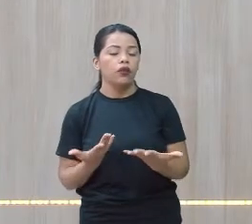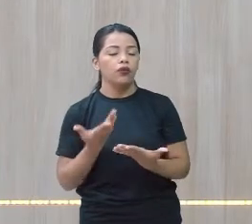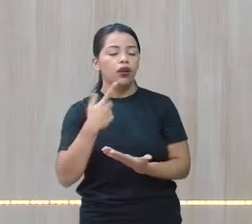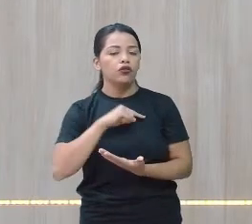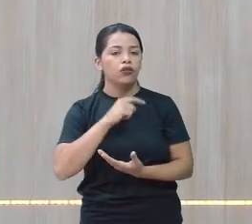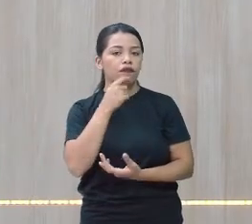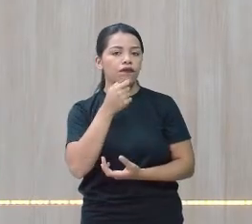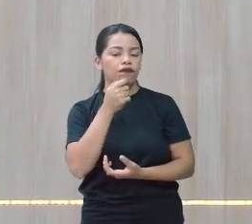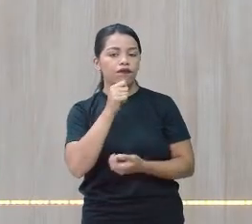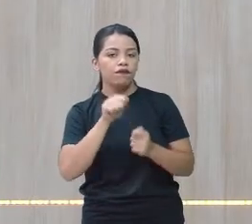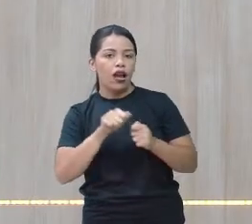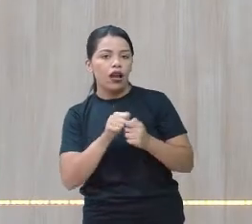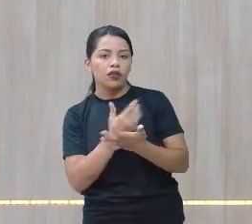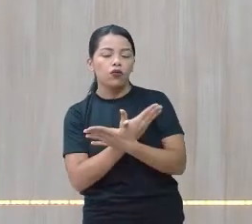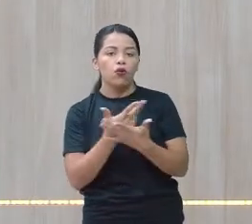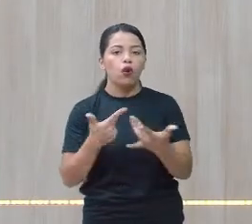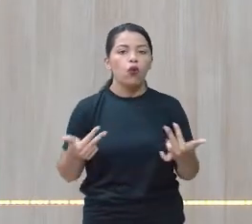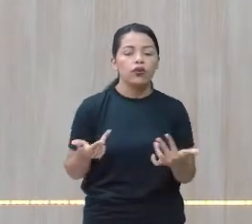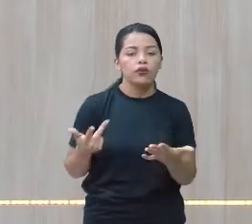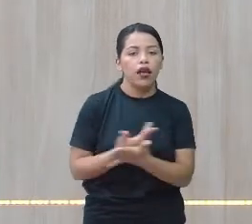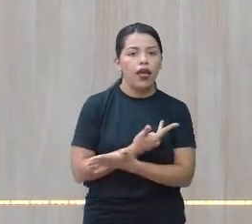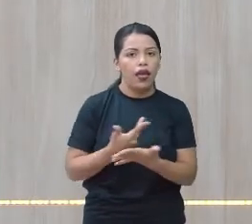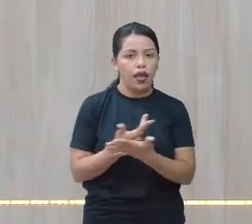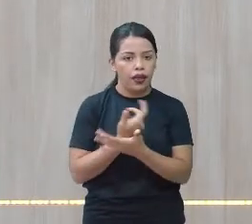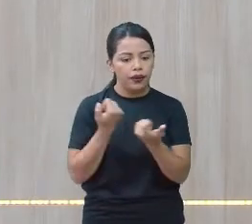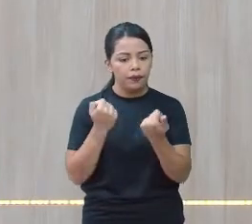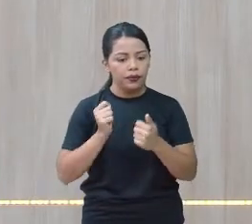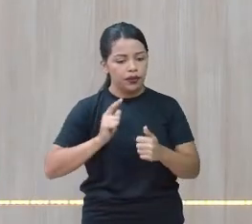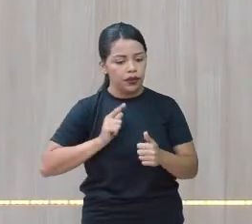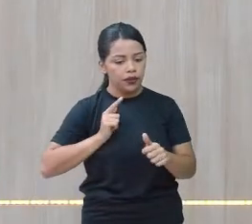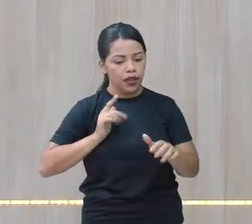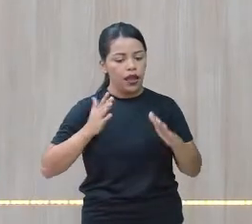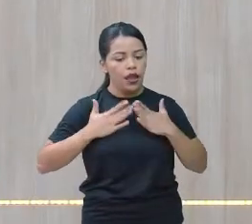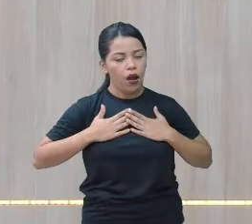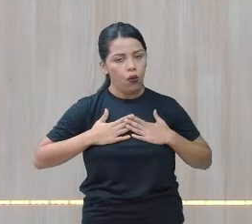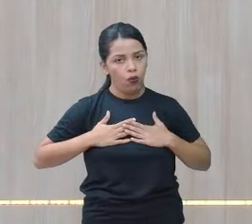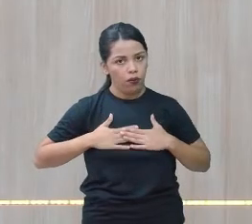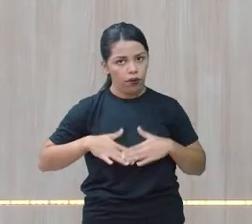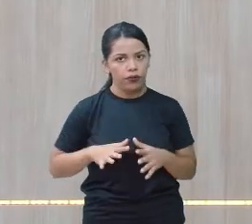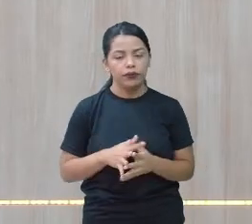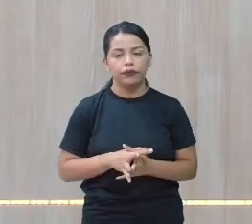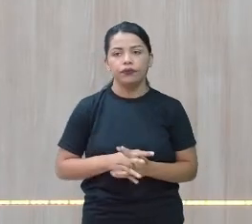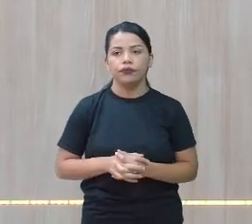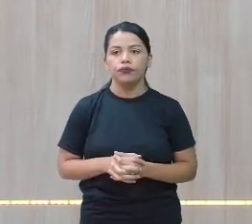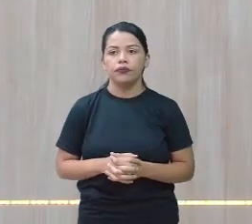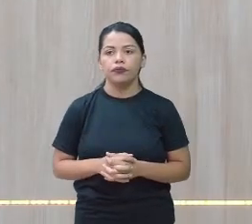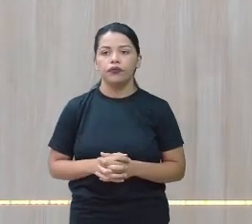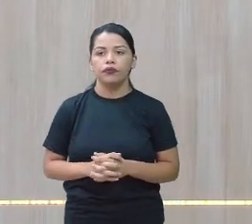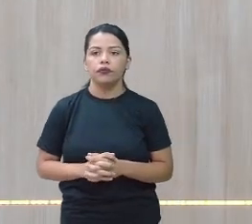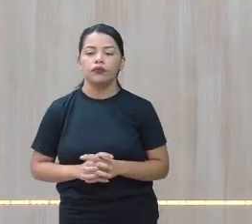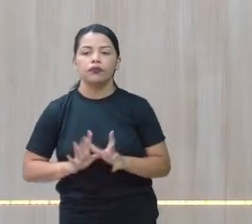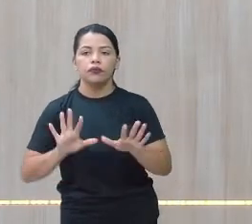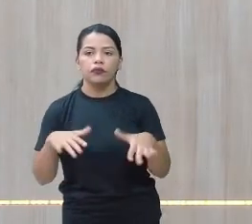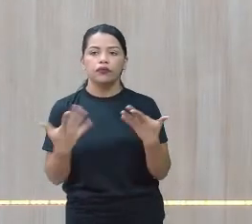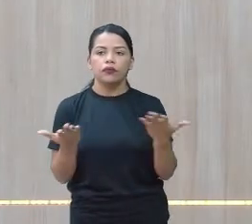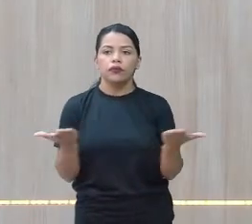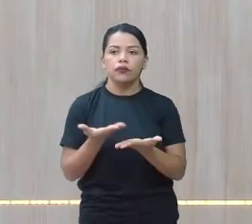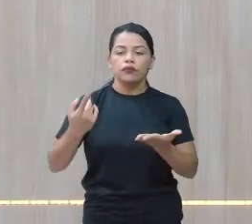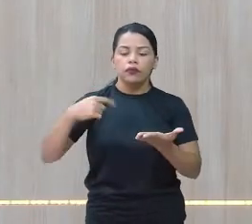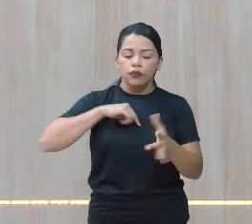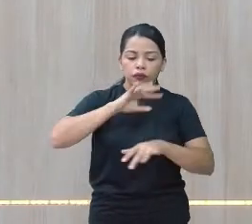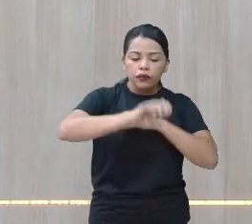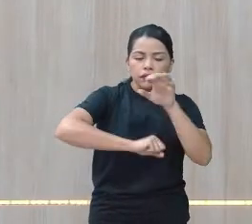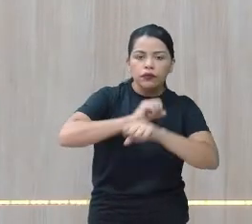vez eu digo, eu não posso colocar a culpa tudo para o sistema nervoso. O que é que nós temos mais? Agora nós vamos em busca do sistema